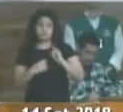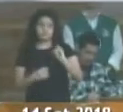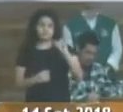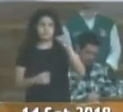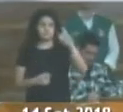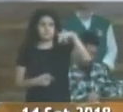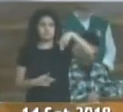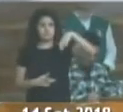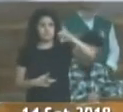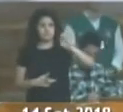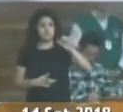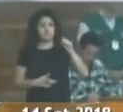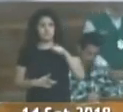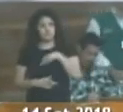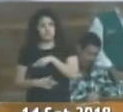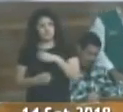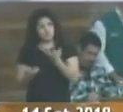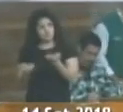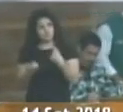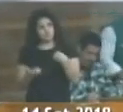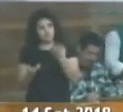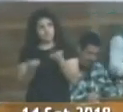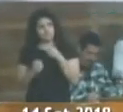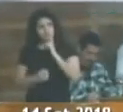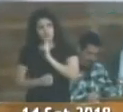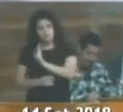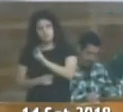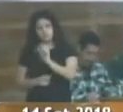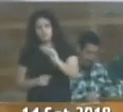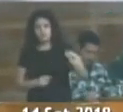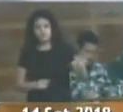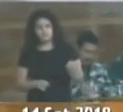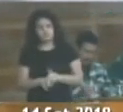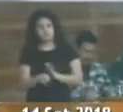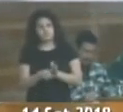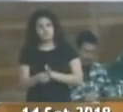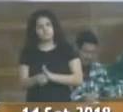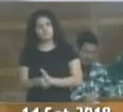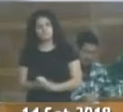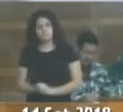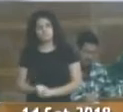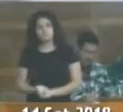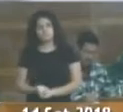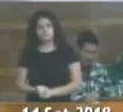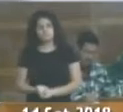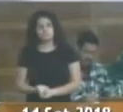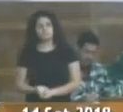gostaria que ele respondesse alguns dos questionamentos que foram aqui colocados.